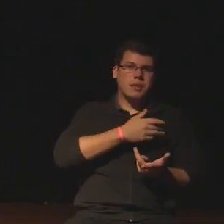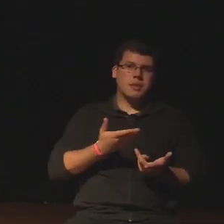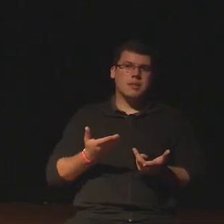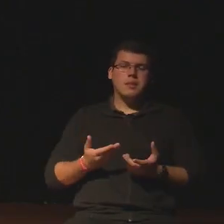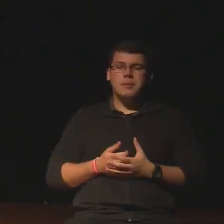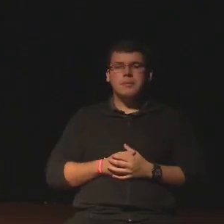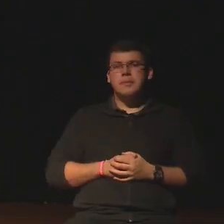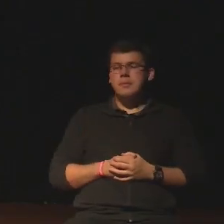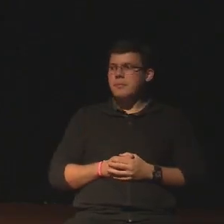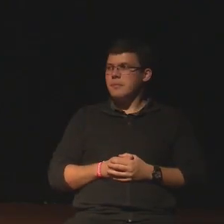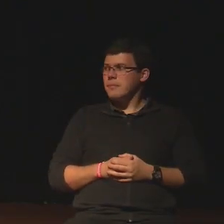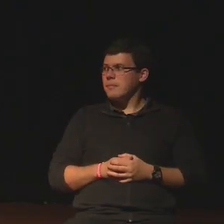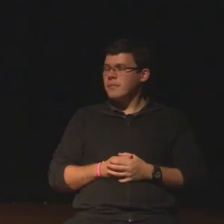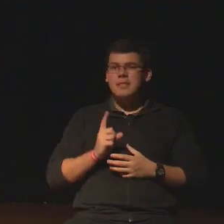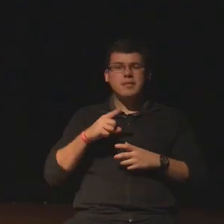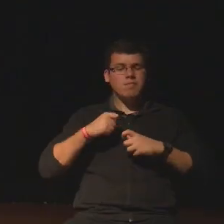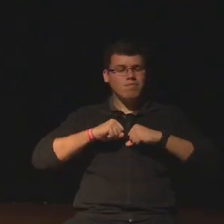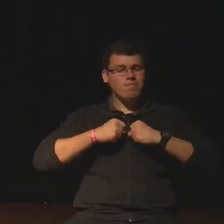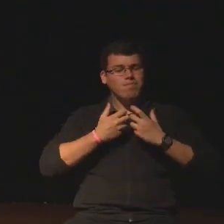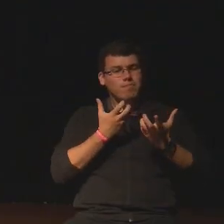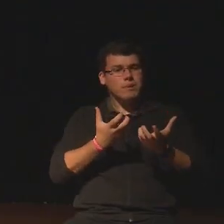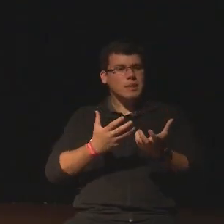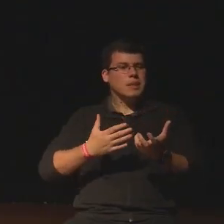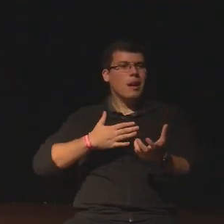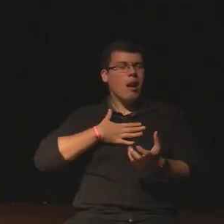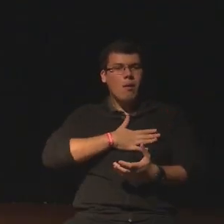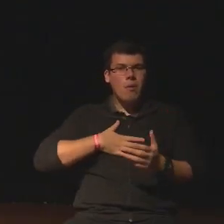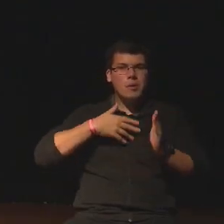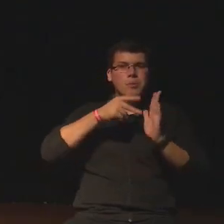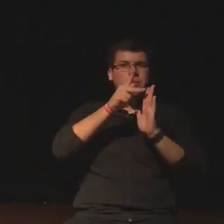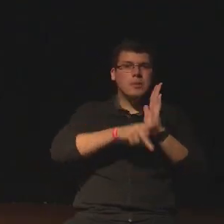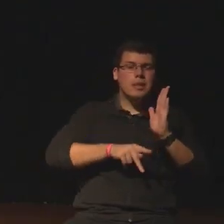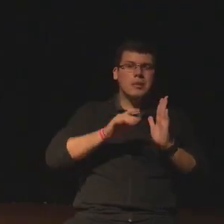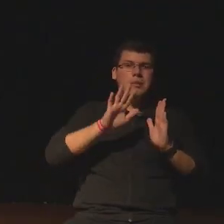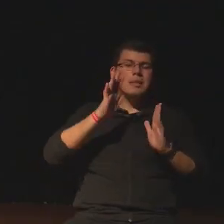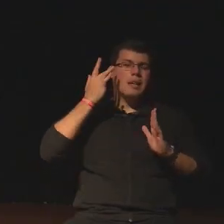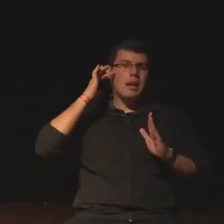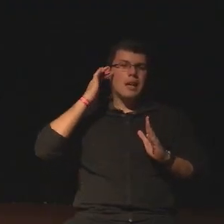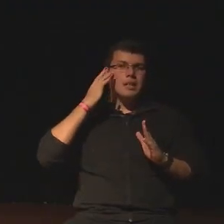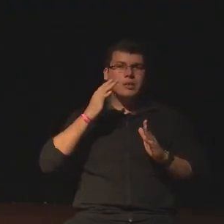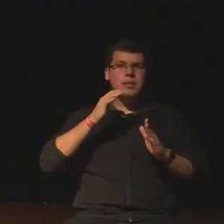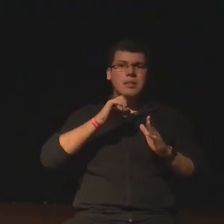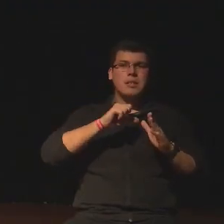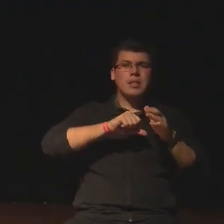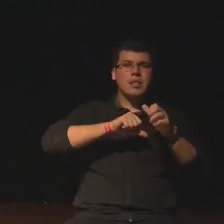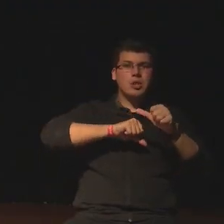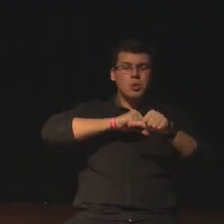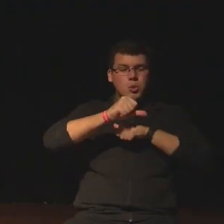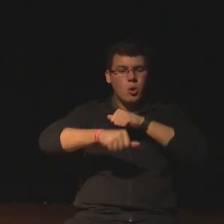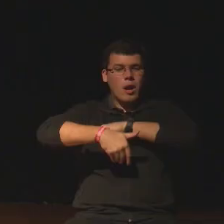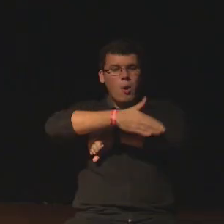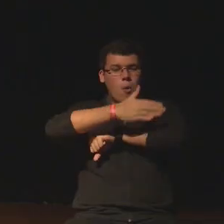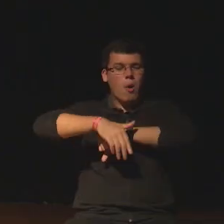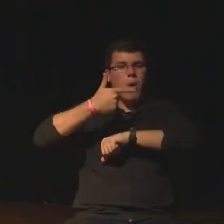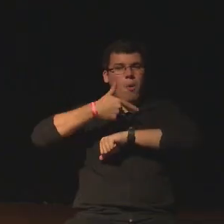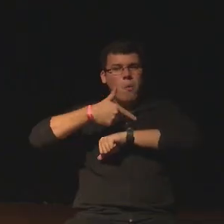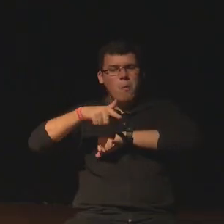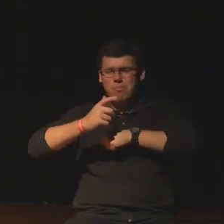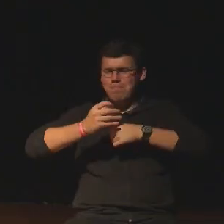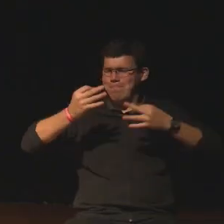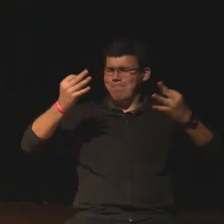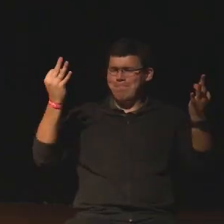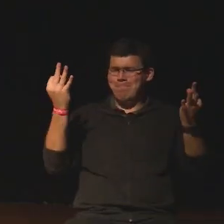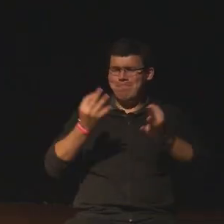gente torce muito pelo projeto. Eu acho que se ele fosse exatamente na outra rua, ele seria perfeito, porque ele não